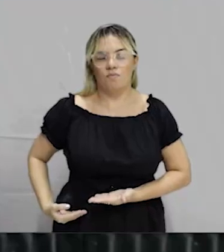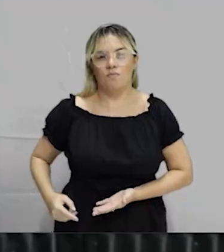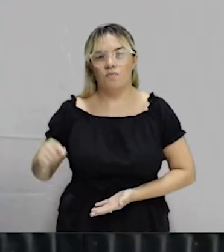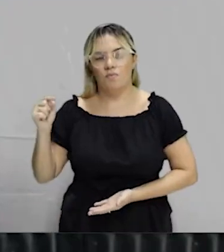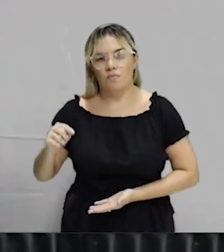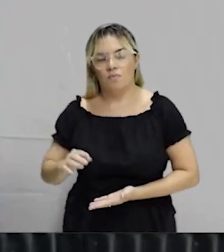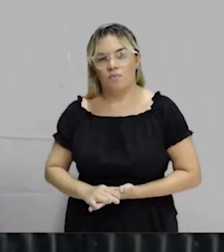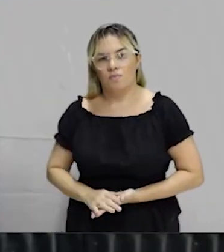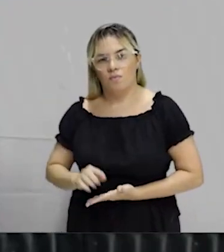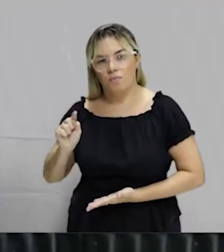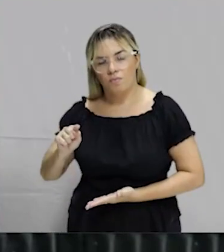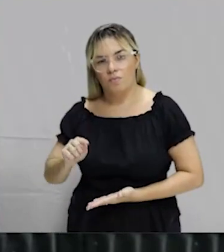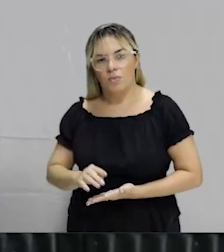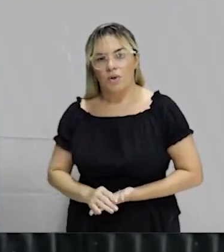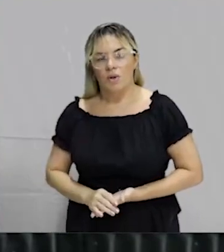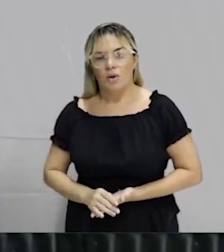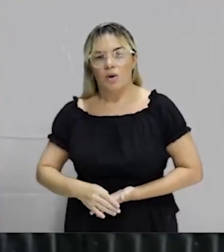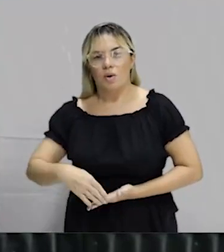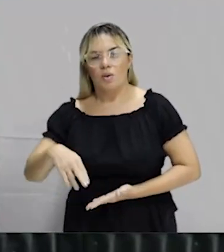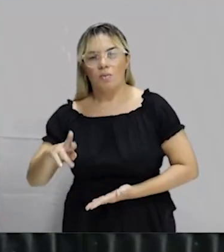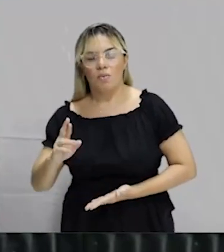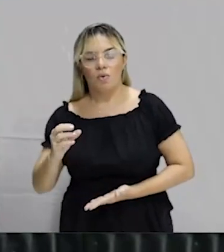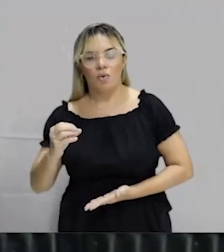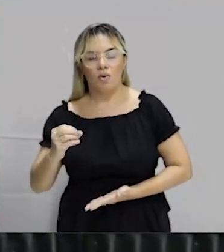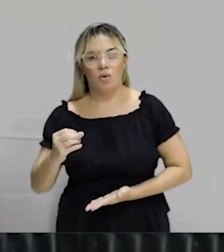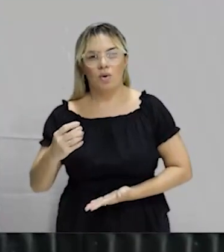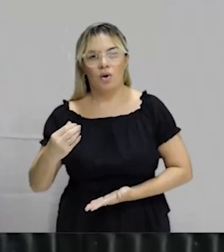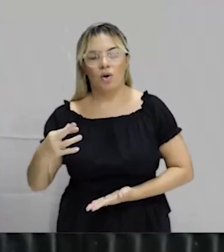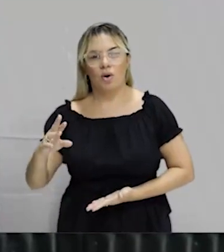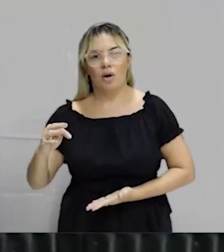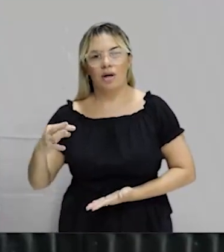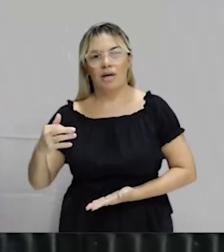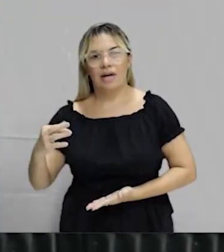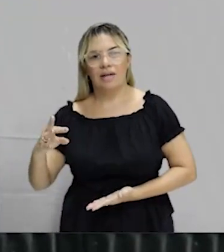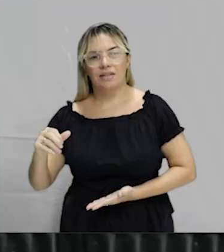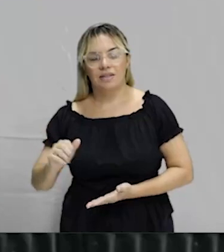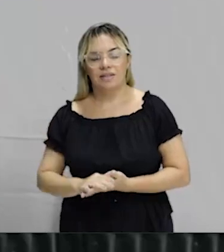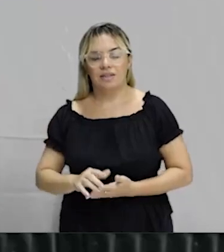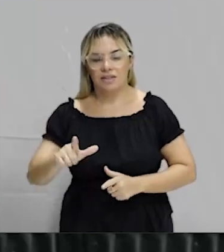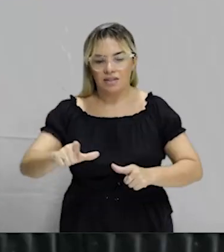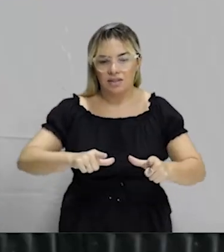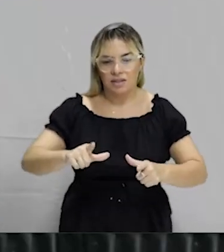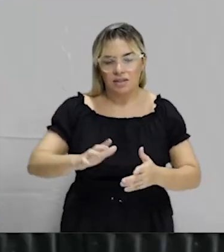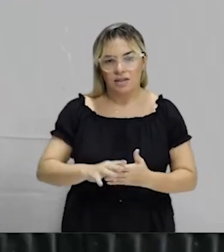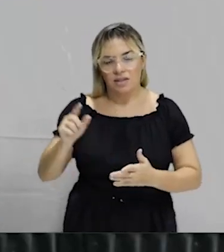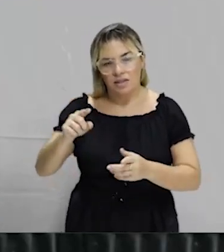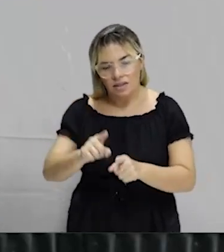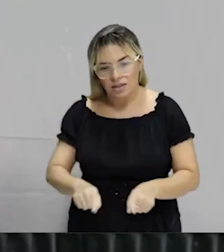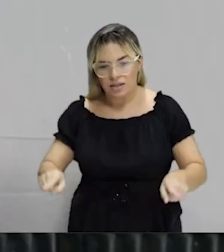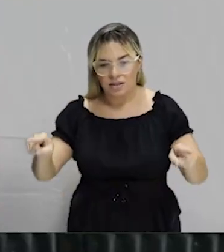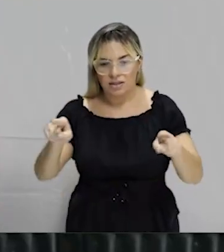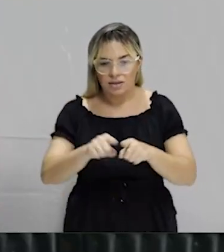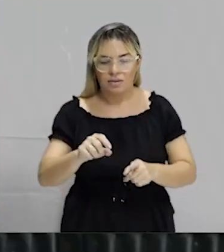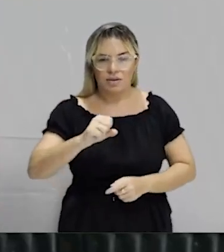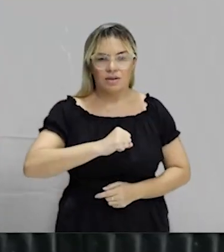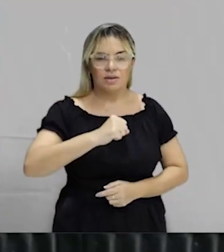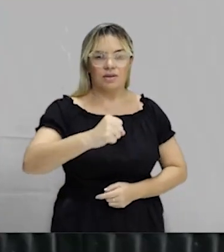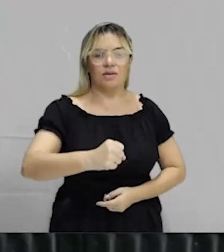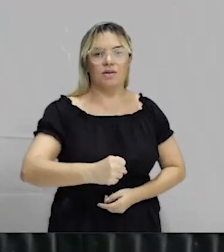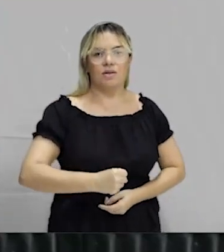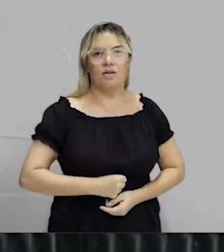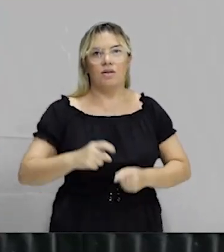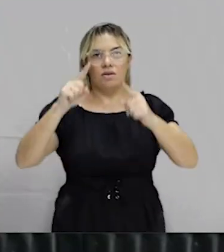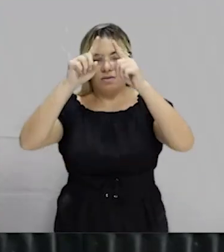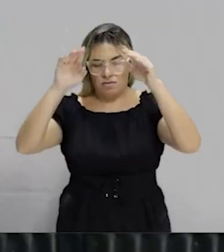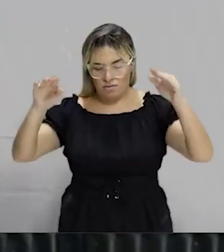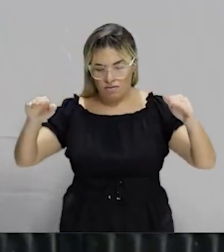públicos, burocratas, e até mesmo sacerdotes. Eles estavam no topo da pirâmide. Inclusive,